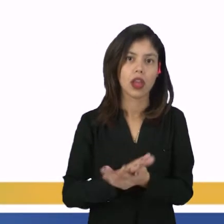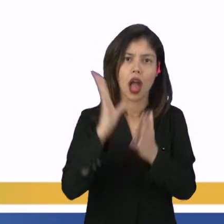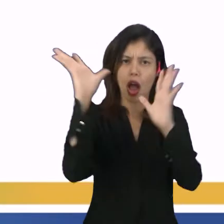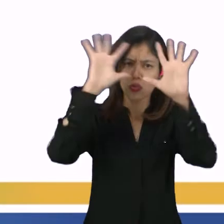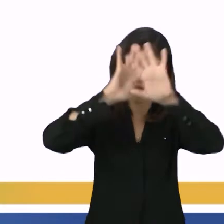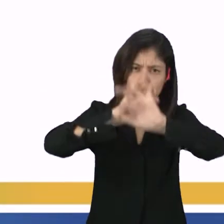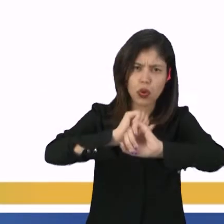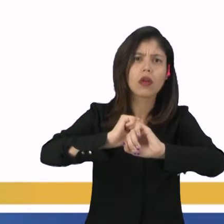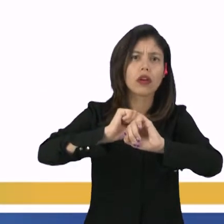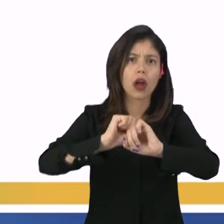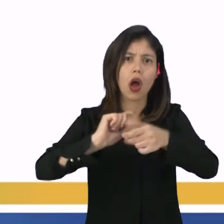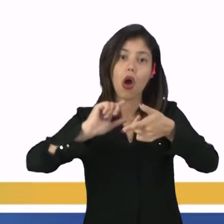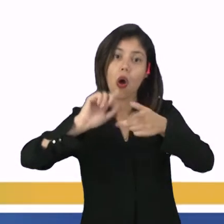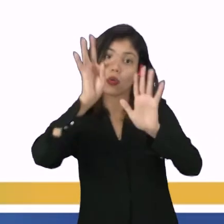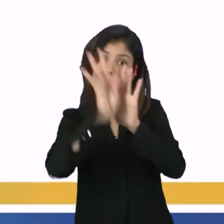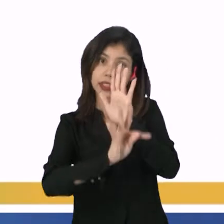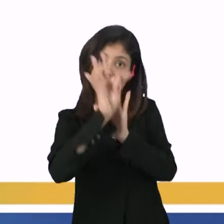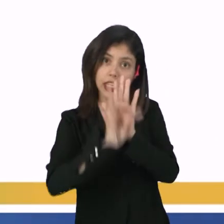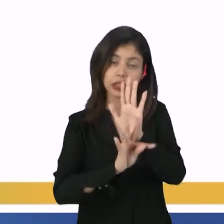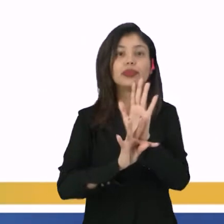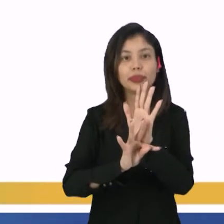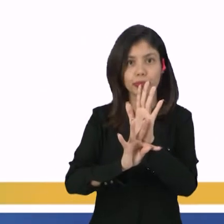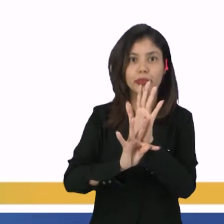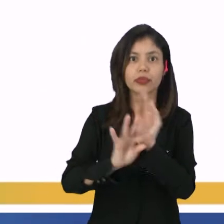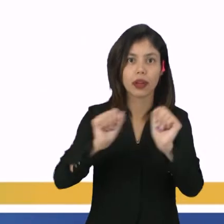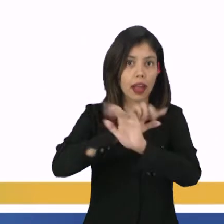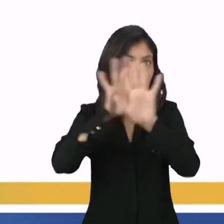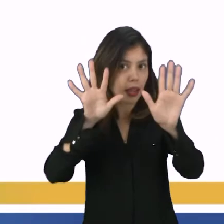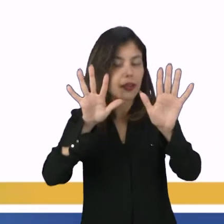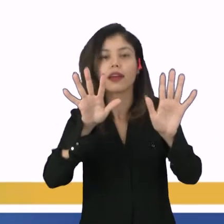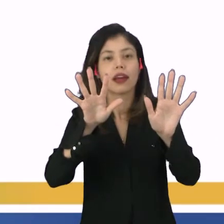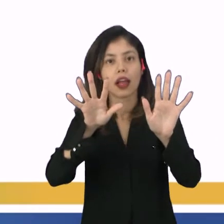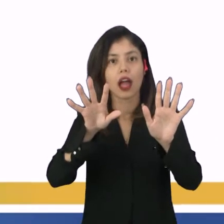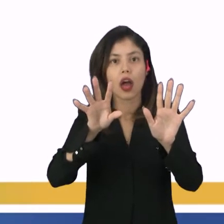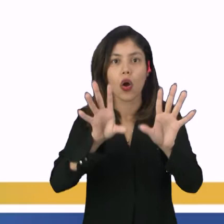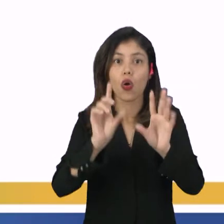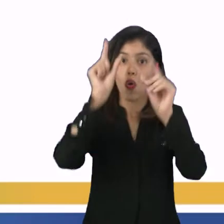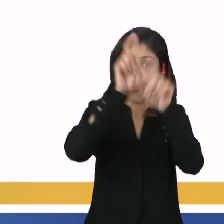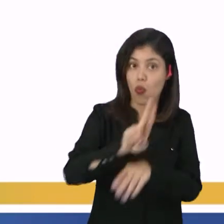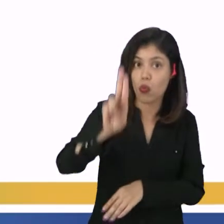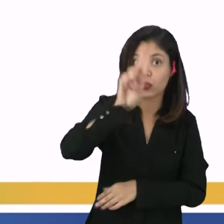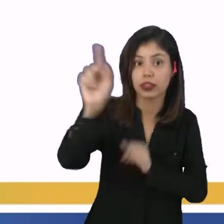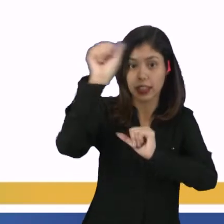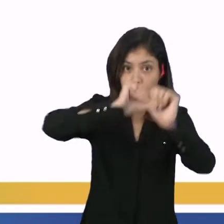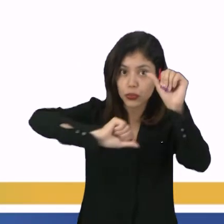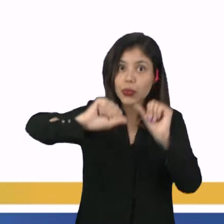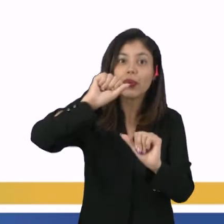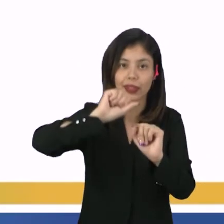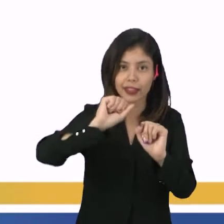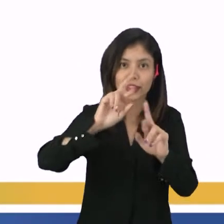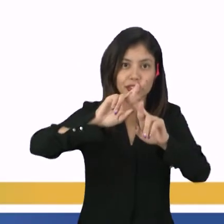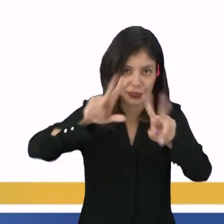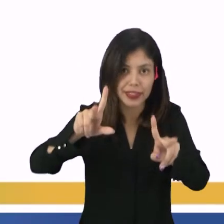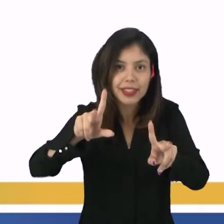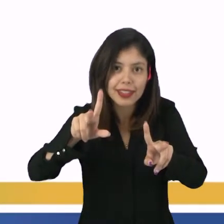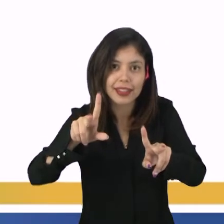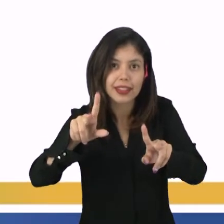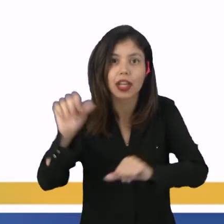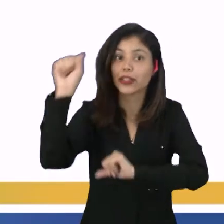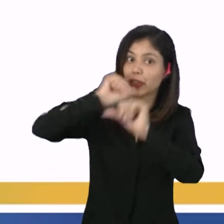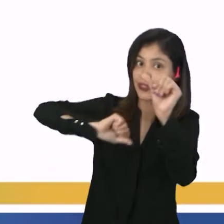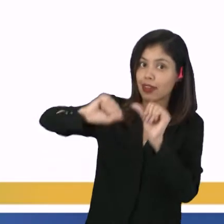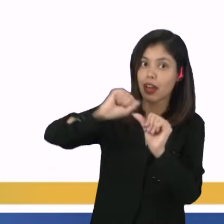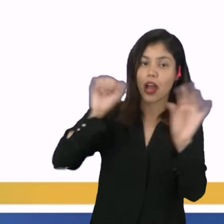com texto em cores claras, utilize um fundo claro com fonte escura nos slides de transição. Isso faz com que o